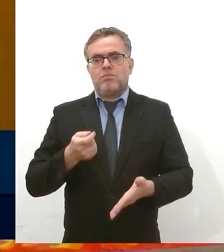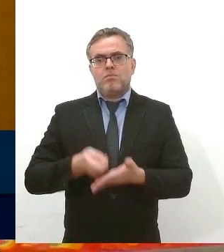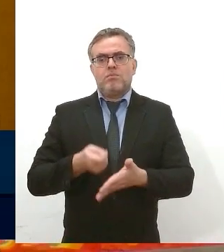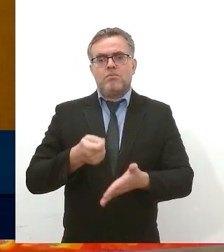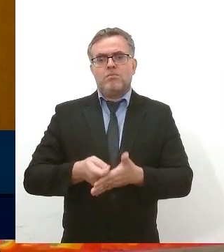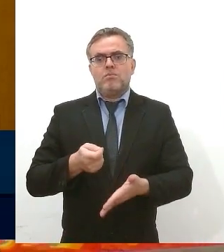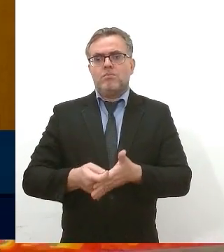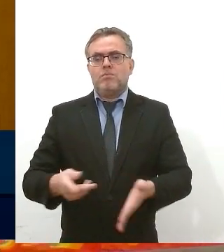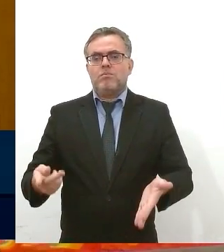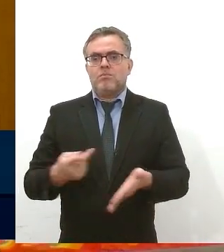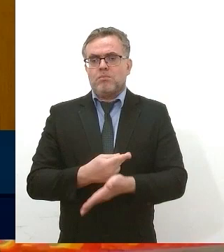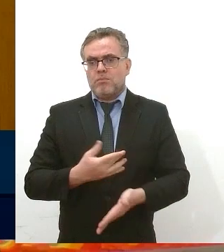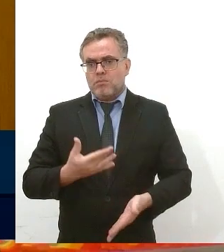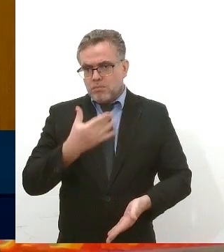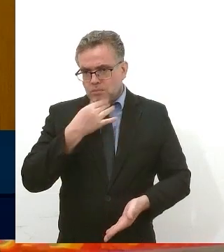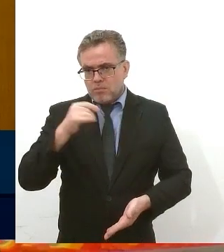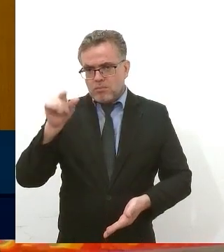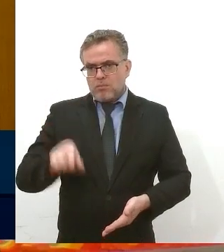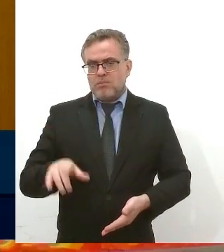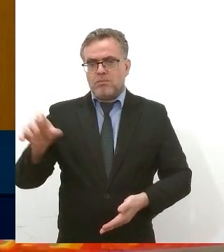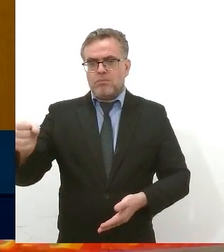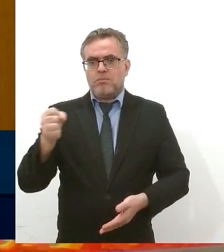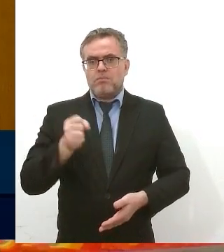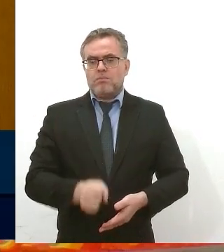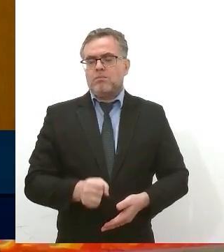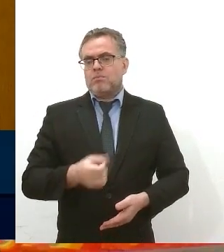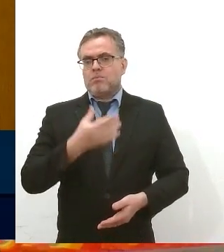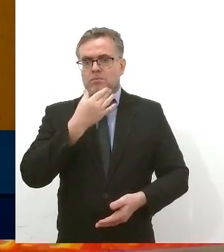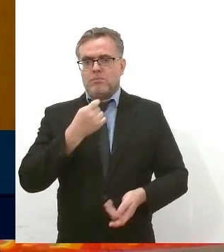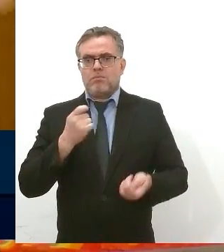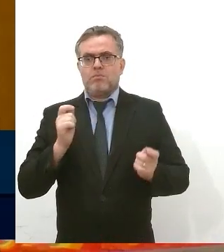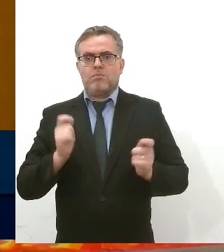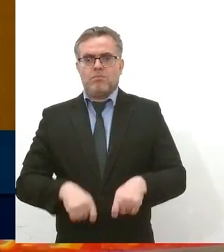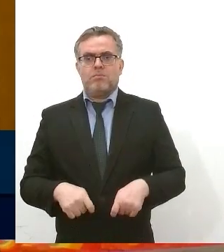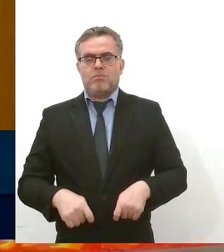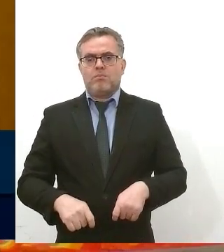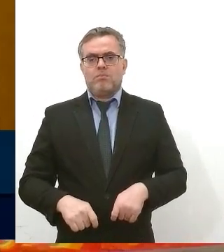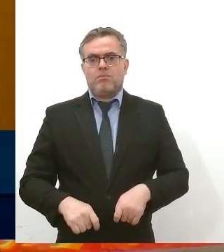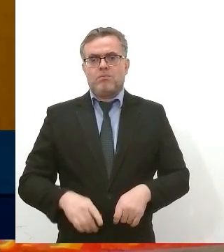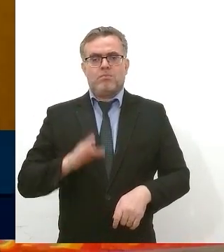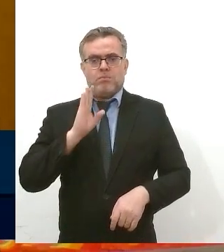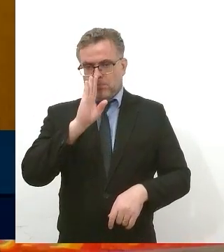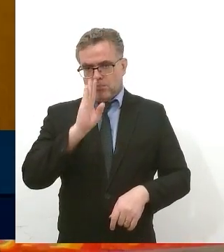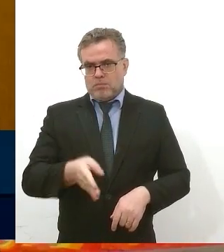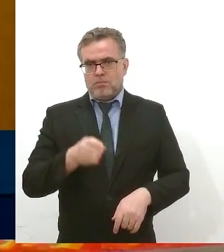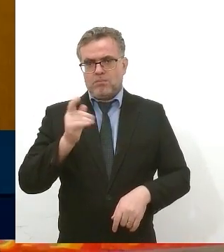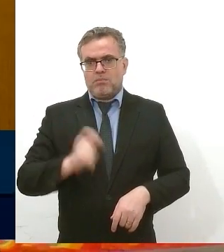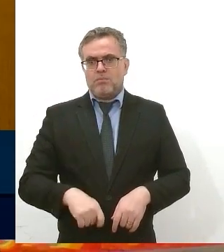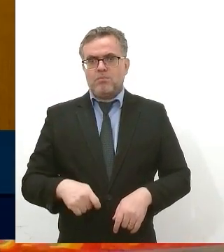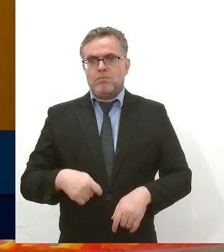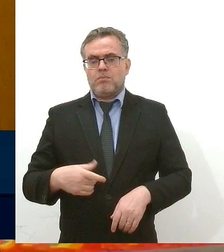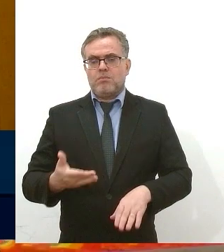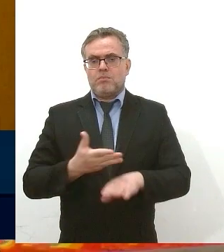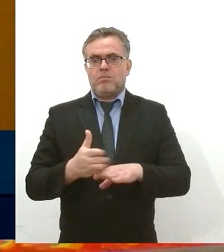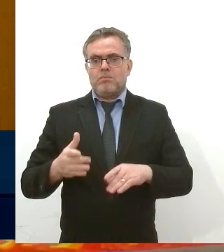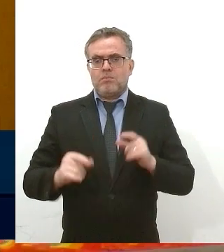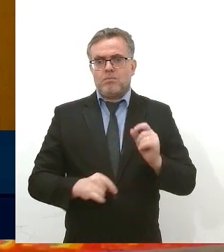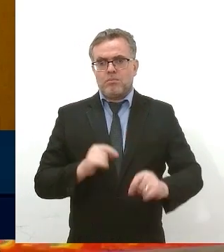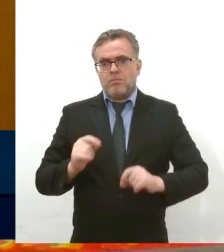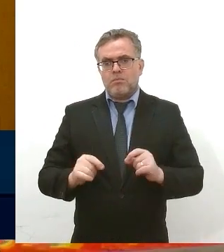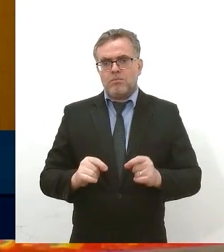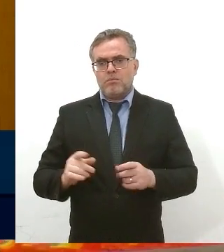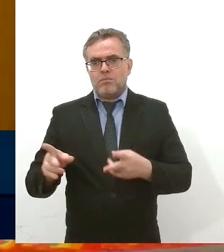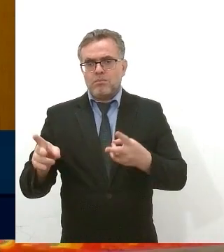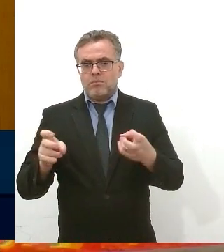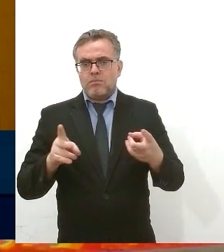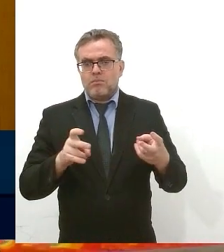sempre o homem branco, hétero, cis. Eu digo branco porque infelizmente quando a gente vai ver esses dados, né,